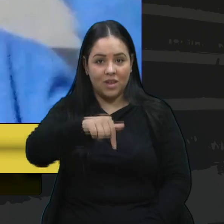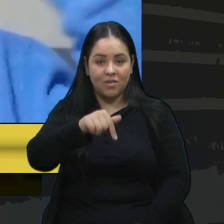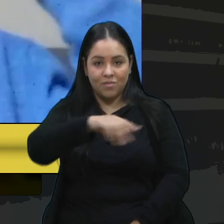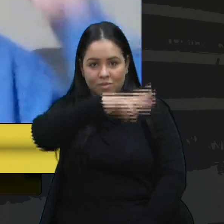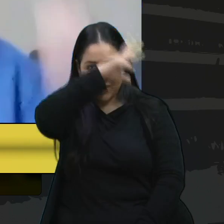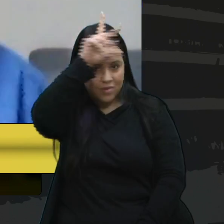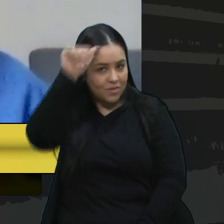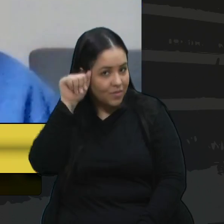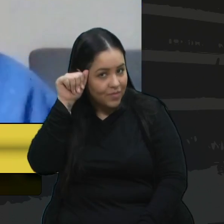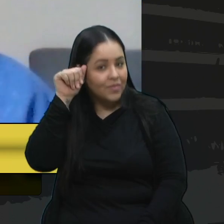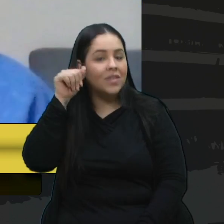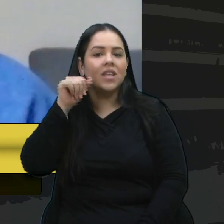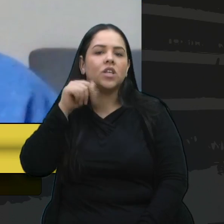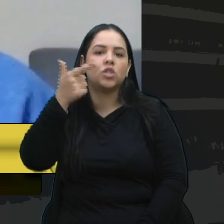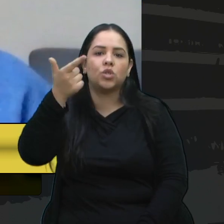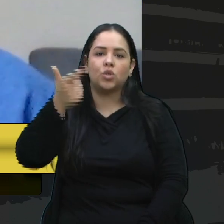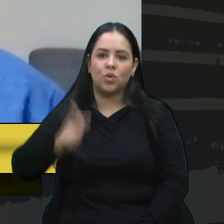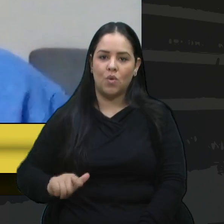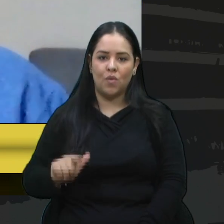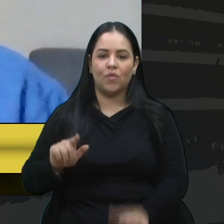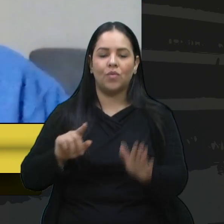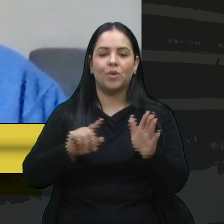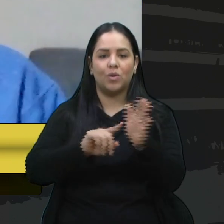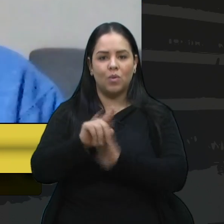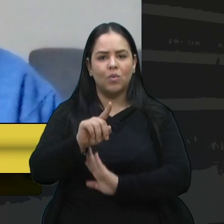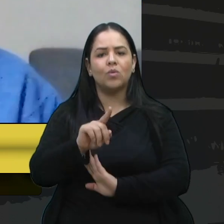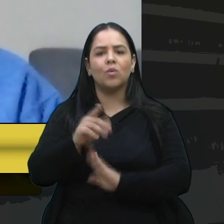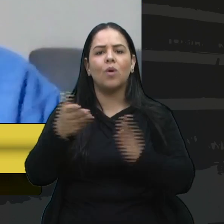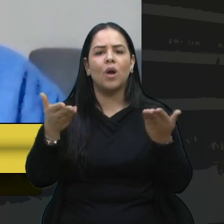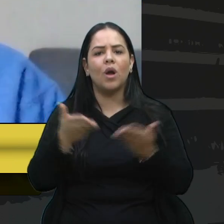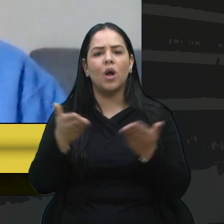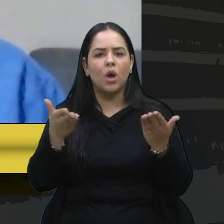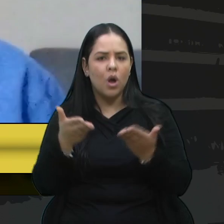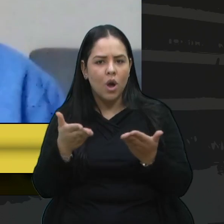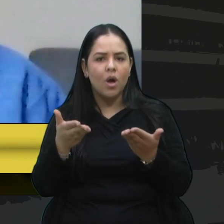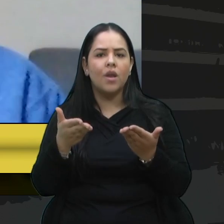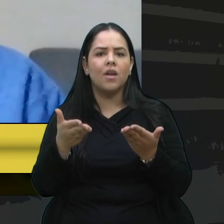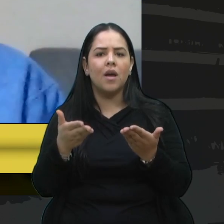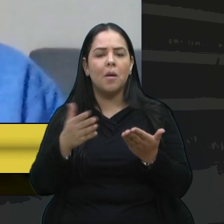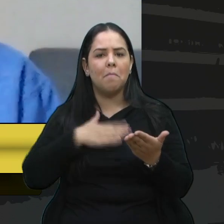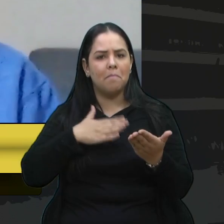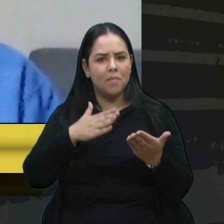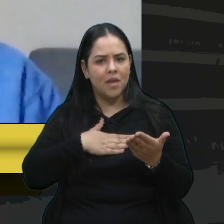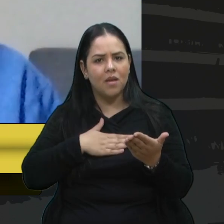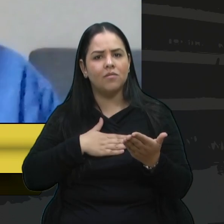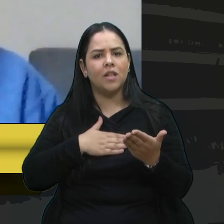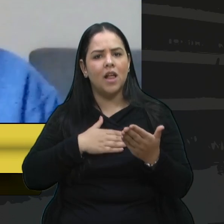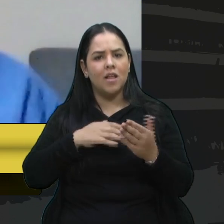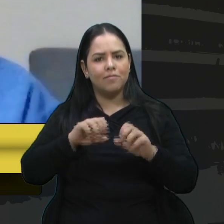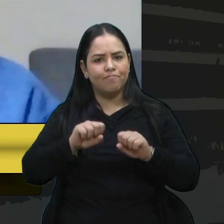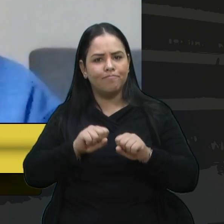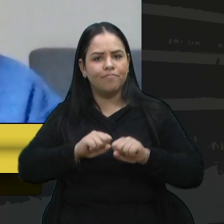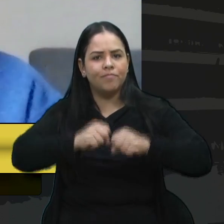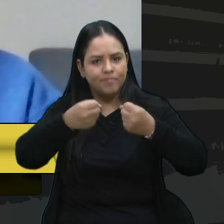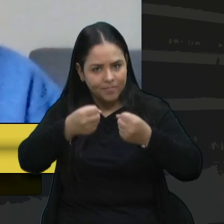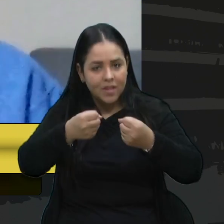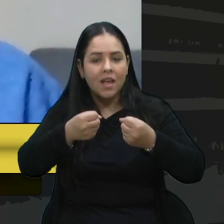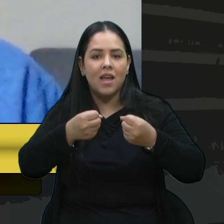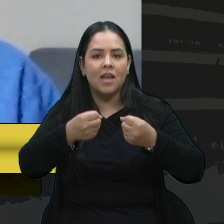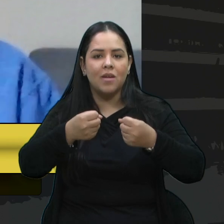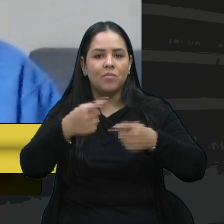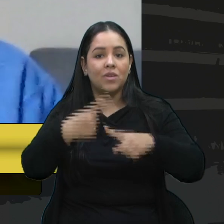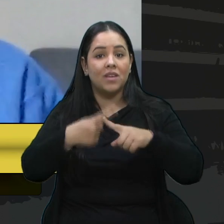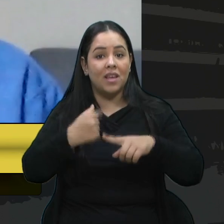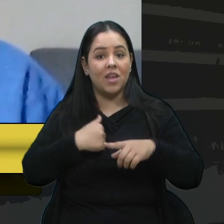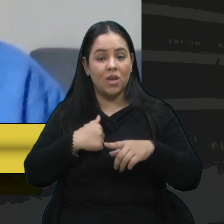ainda deixando o questionamento de antes, eu trago aqui a minha defesa, e a minha defesa histórica, inclusive enquanto